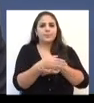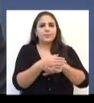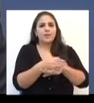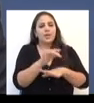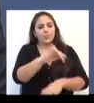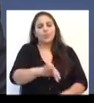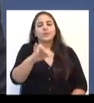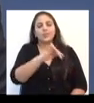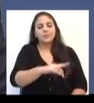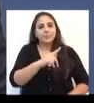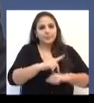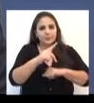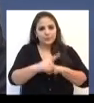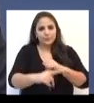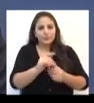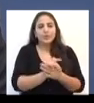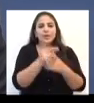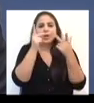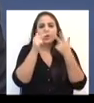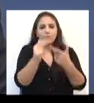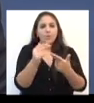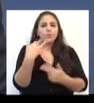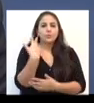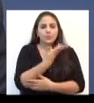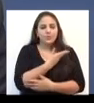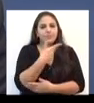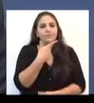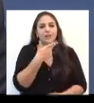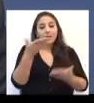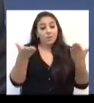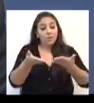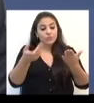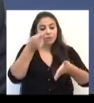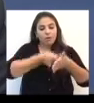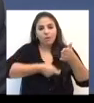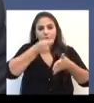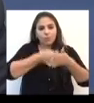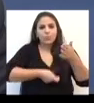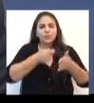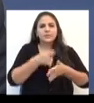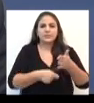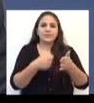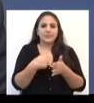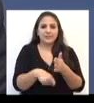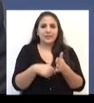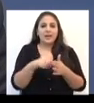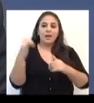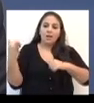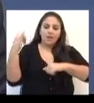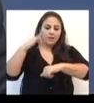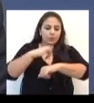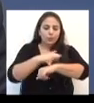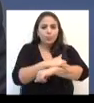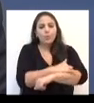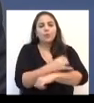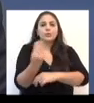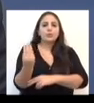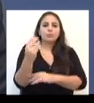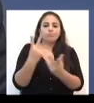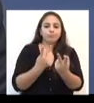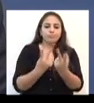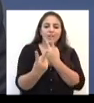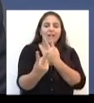Fundo. Da mesma forma como estão fazendo hoje, na luta do aeroporto, na luta da duplicação da